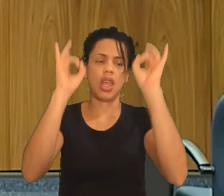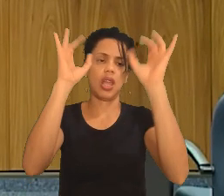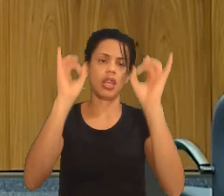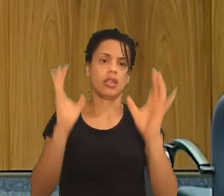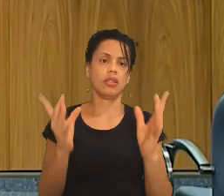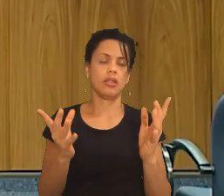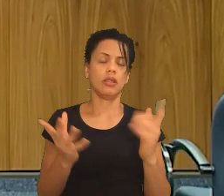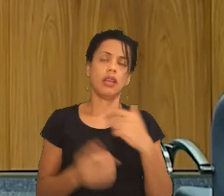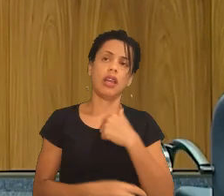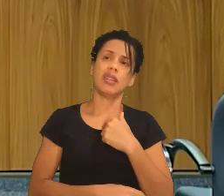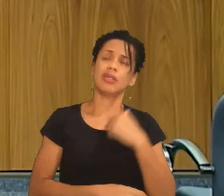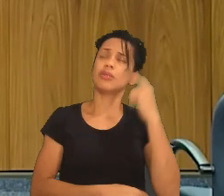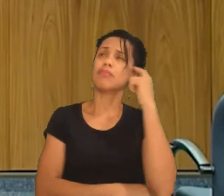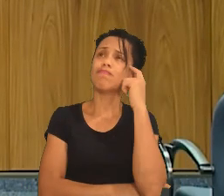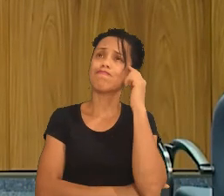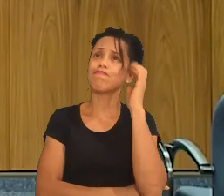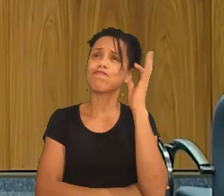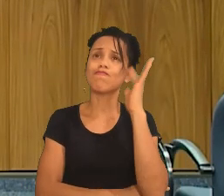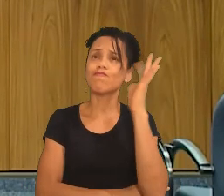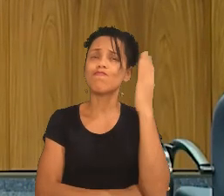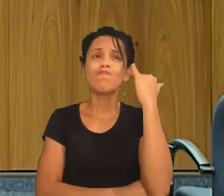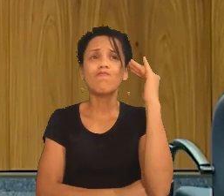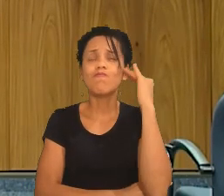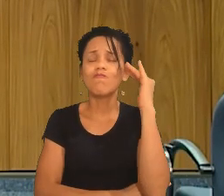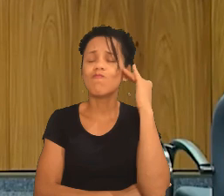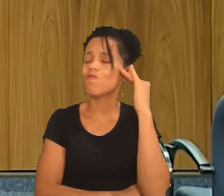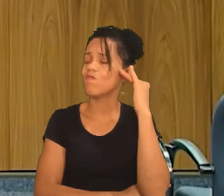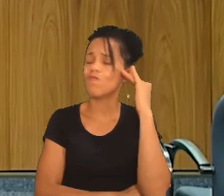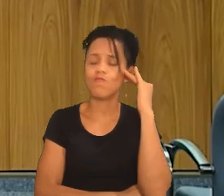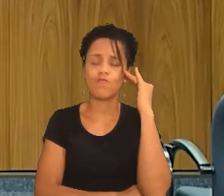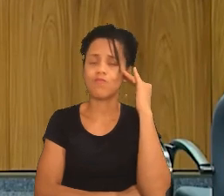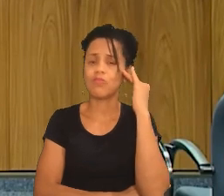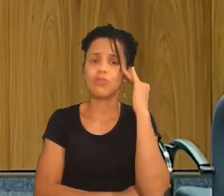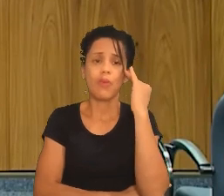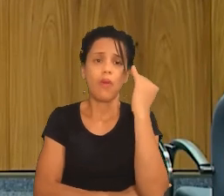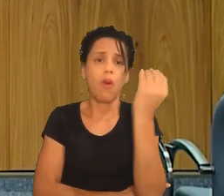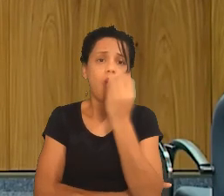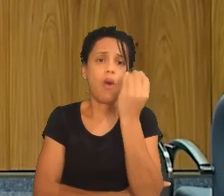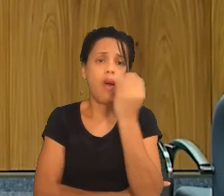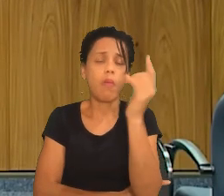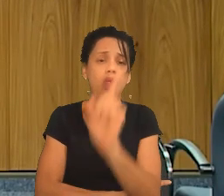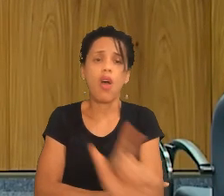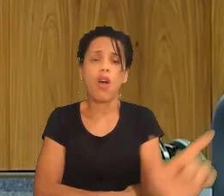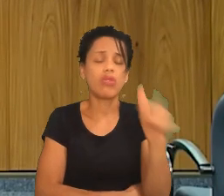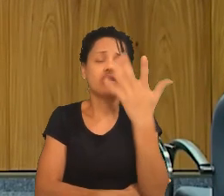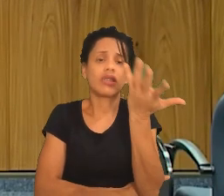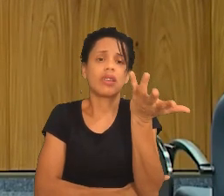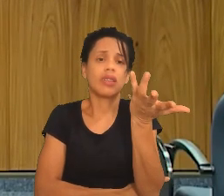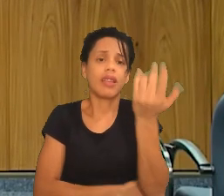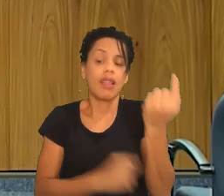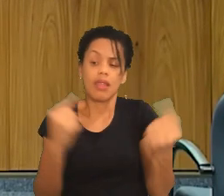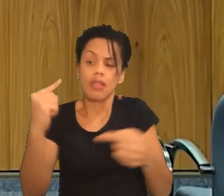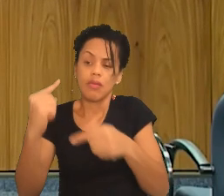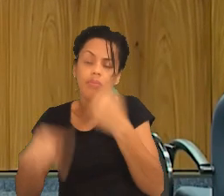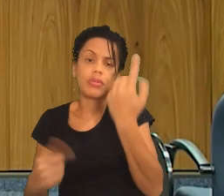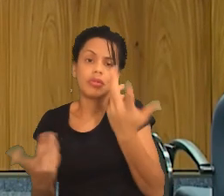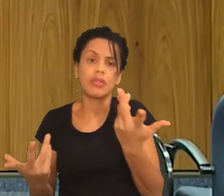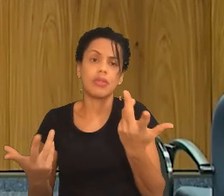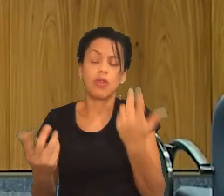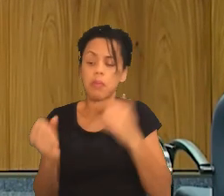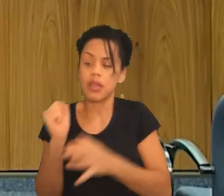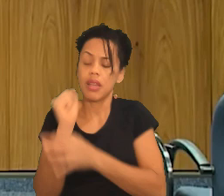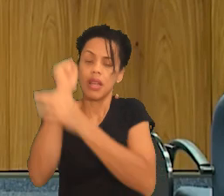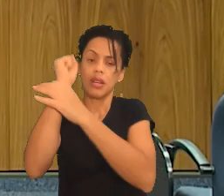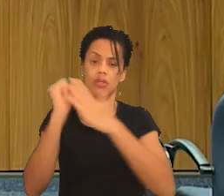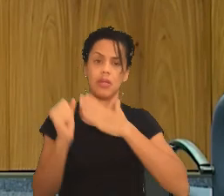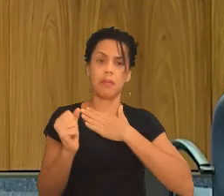consigo entender de onde vem essa lógica. Talvez essa é uma lógica de que o direito humano, para ele ser garantido para mim, não dá